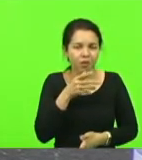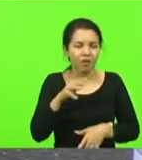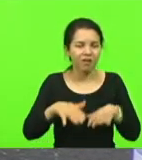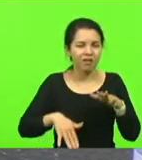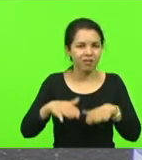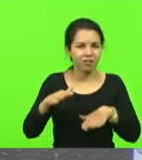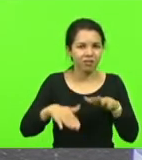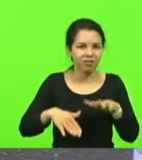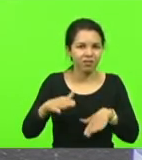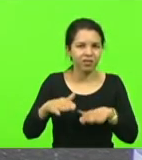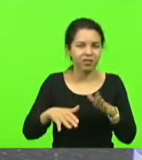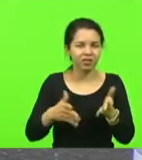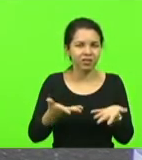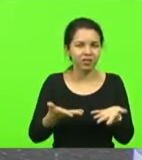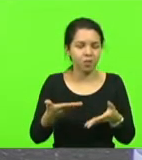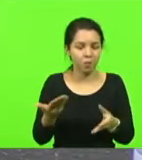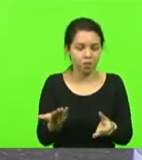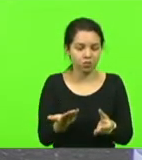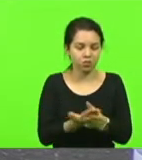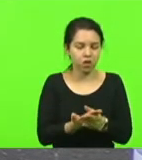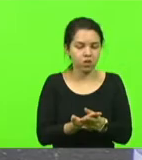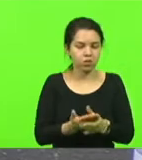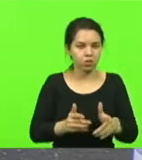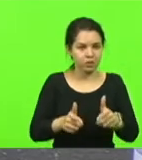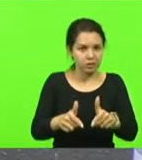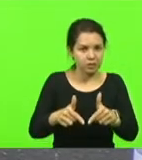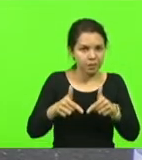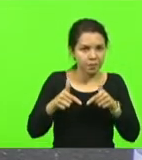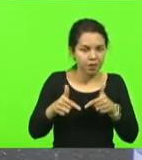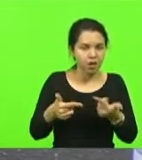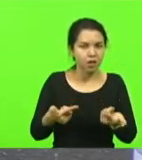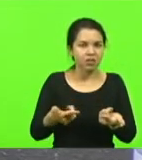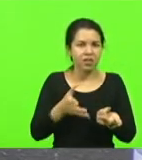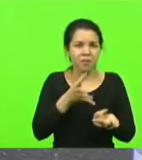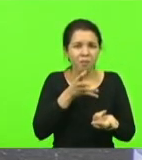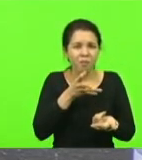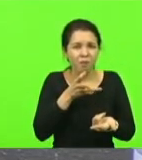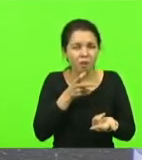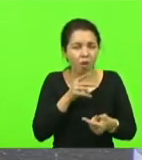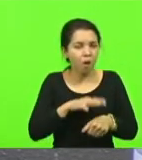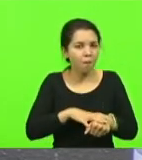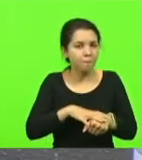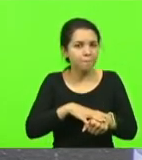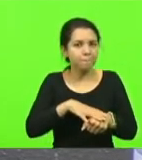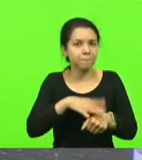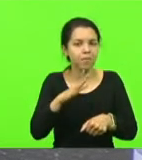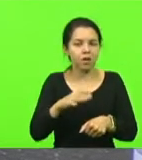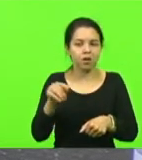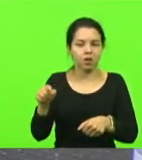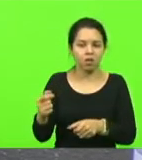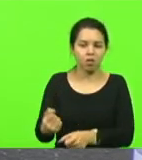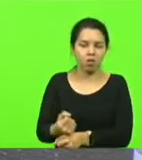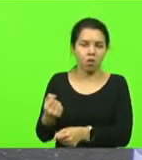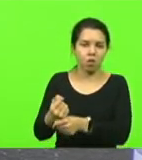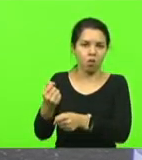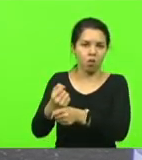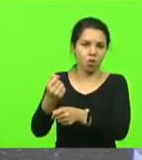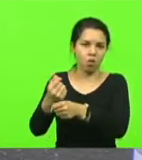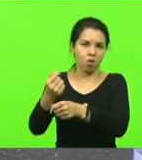processo de licenciamento acaba sendo mais demorado que a execução da própria obra. Isso